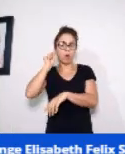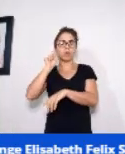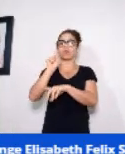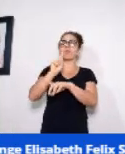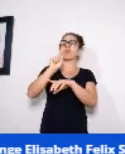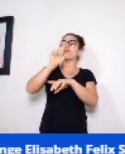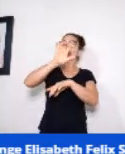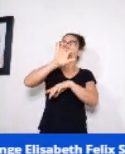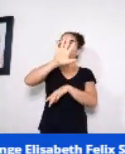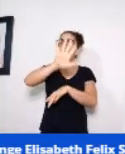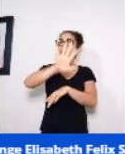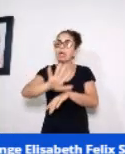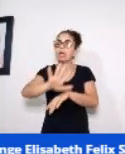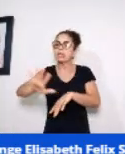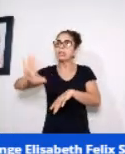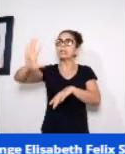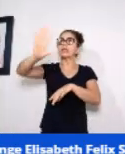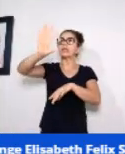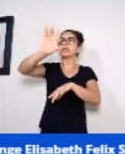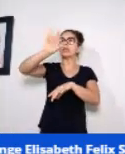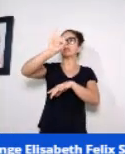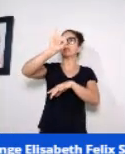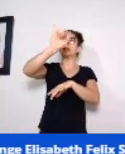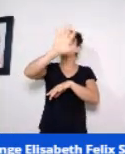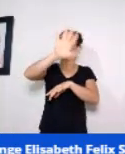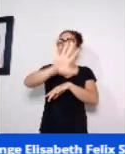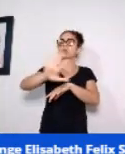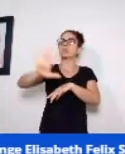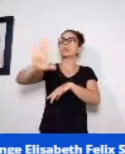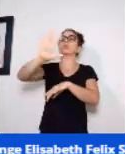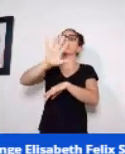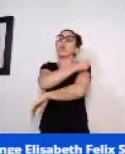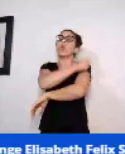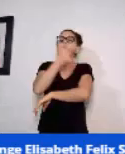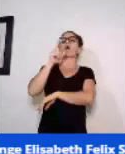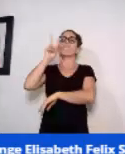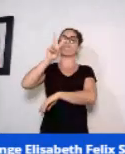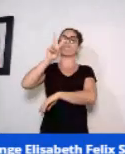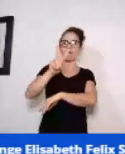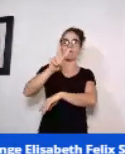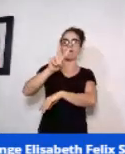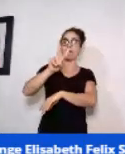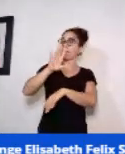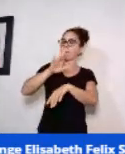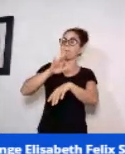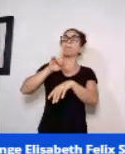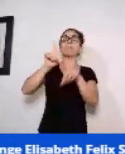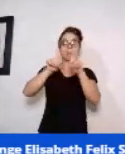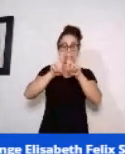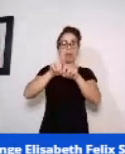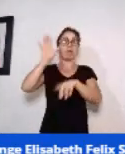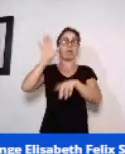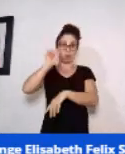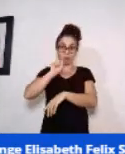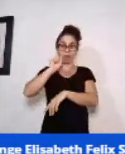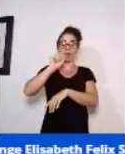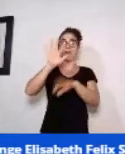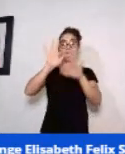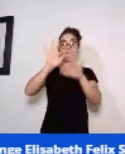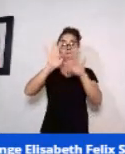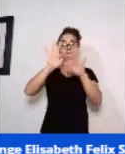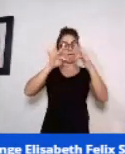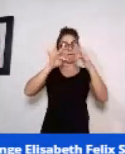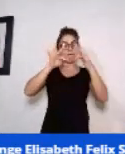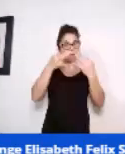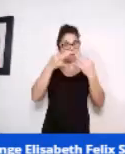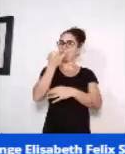que o aluno consegue ver além do ouvir. Então, isso é muito importante para que os pais usem isso depois, porque nós estamos em situações em que